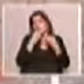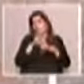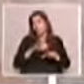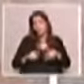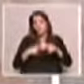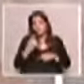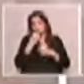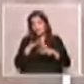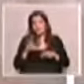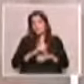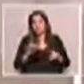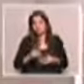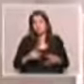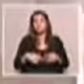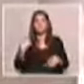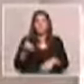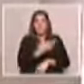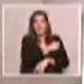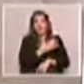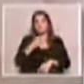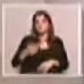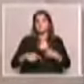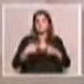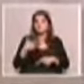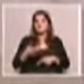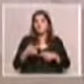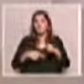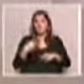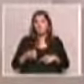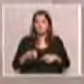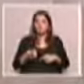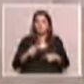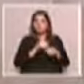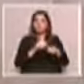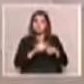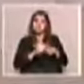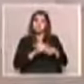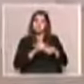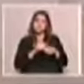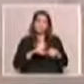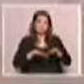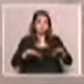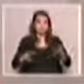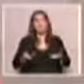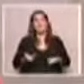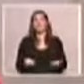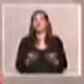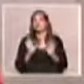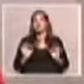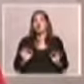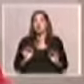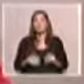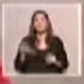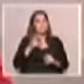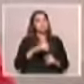perde muito mais ferro e estar em casa e de repente passa-se por cima de qualquer coisa e vai ao forno e gratina. E há outra coisa também engraçada